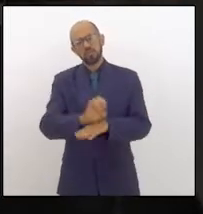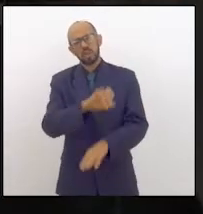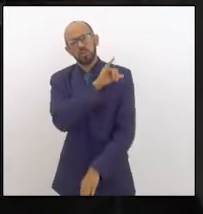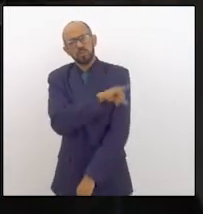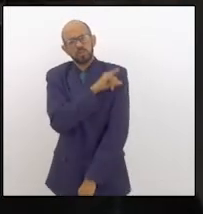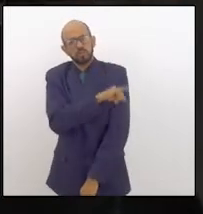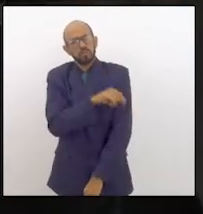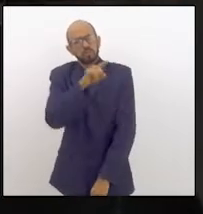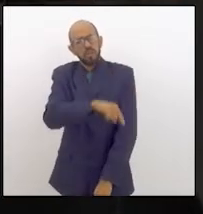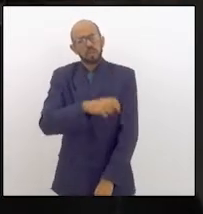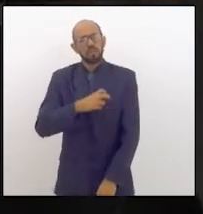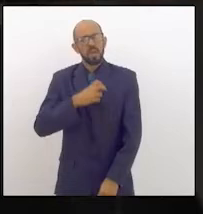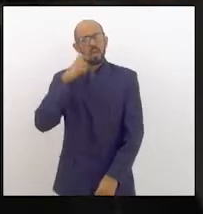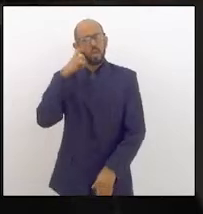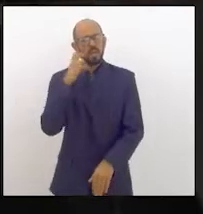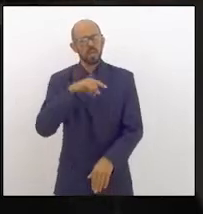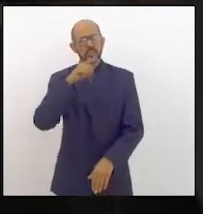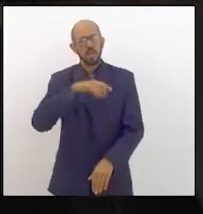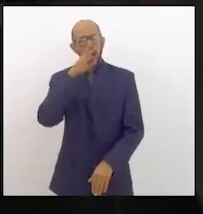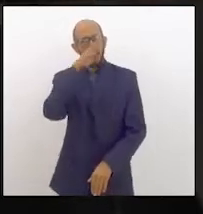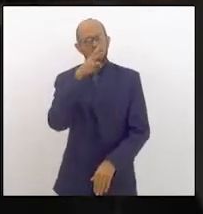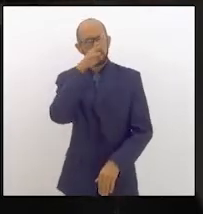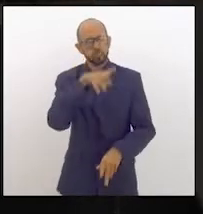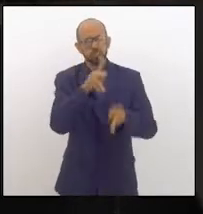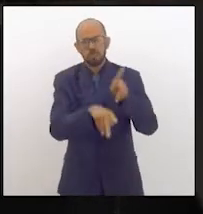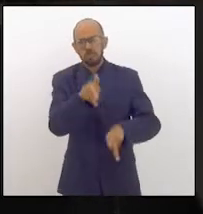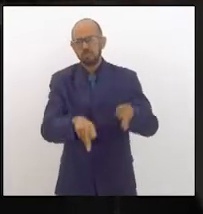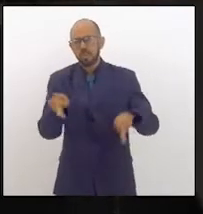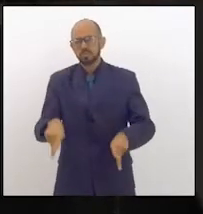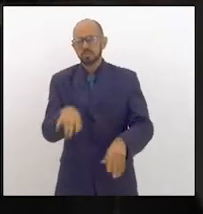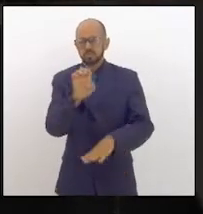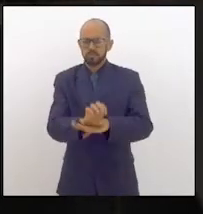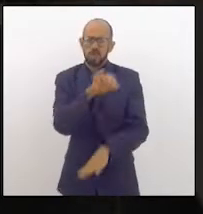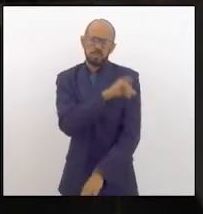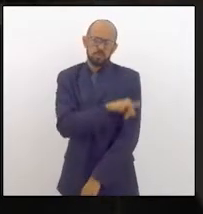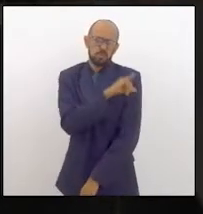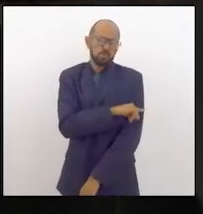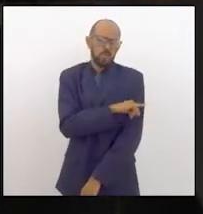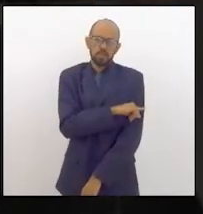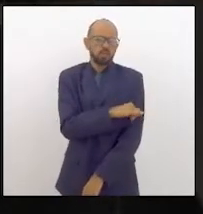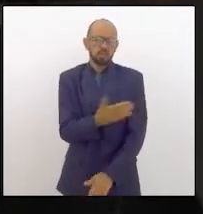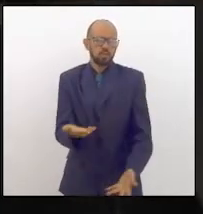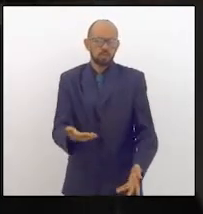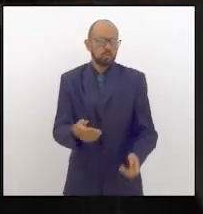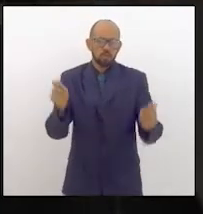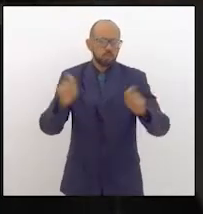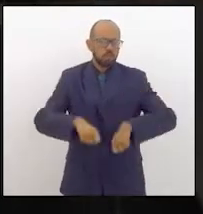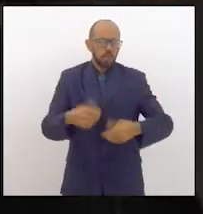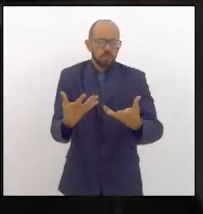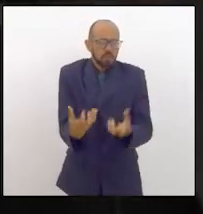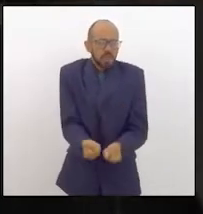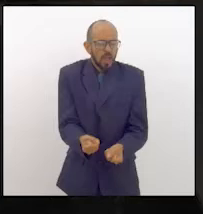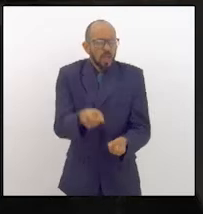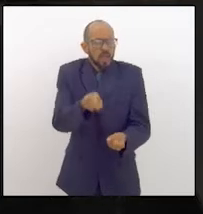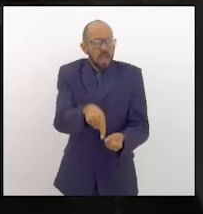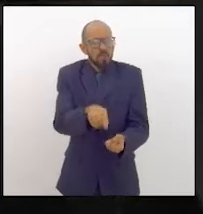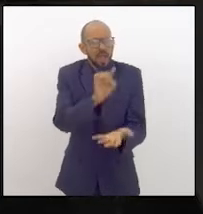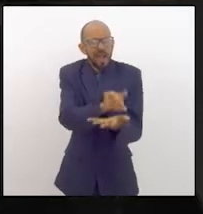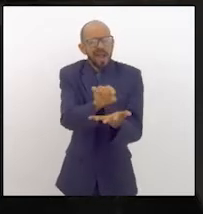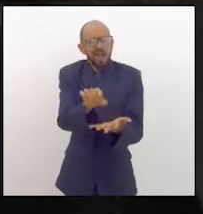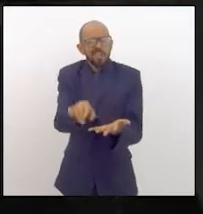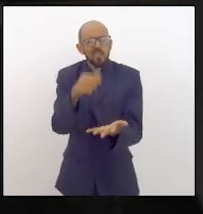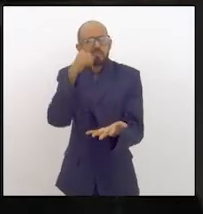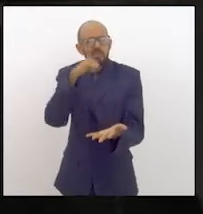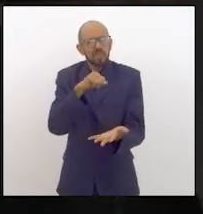vergonhoso isso é um escárnio com a população do estado do Rio de Janeiro São escárnios a cada mulher